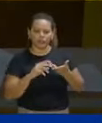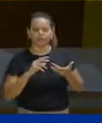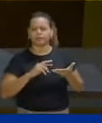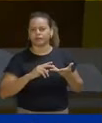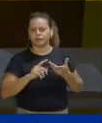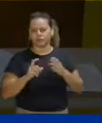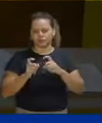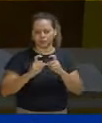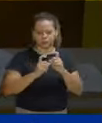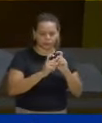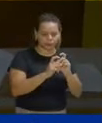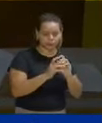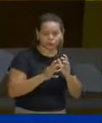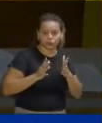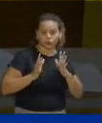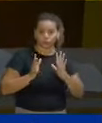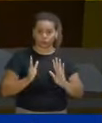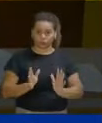debates.